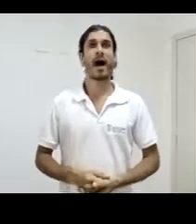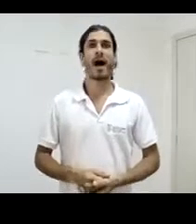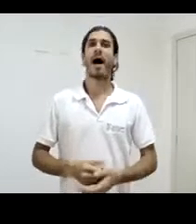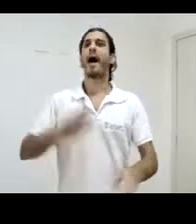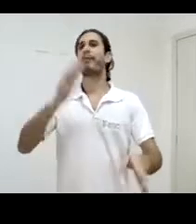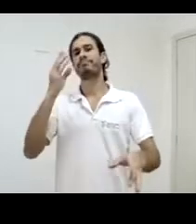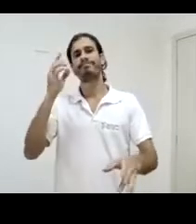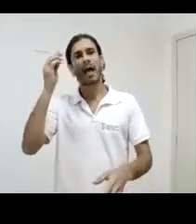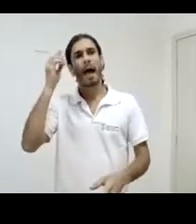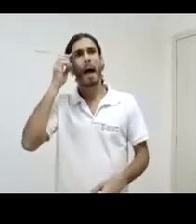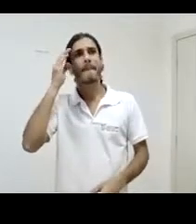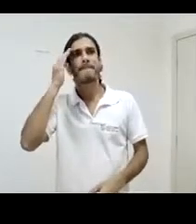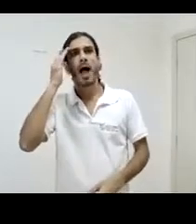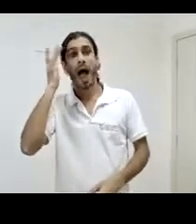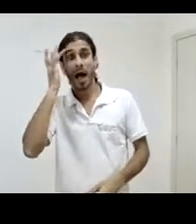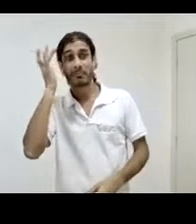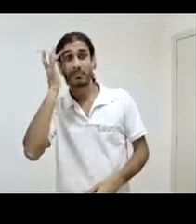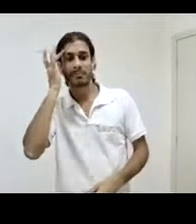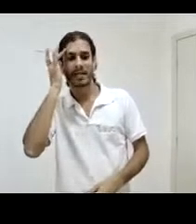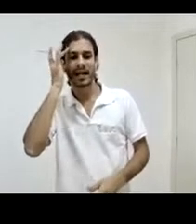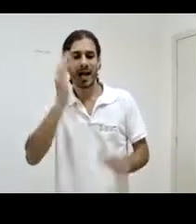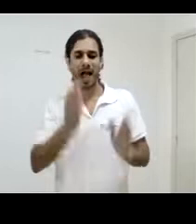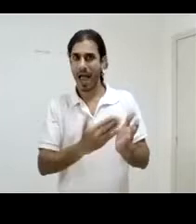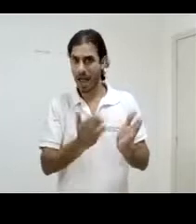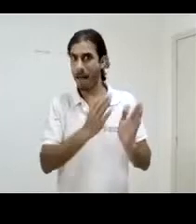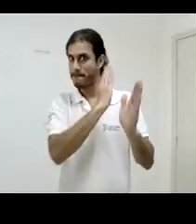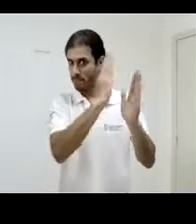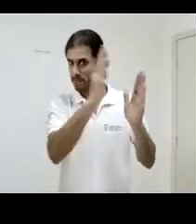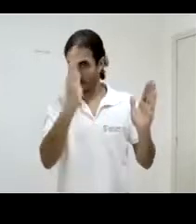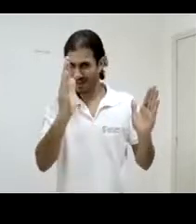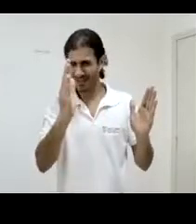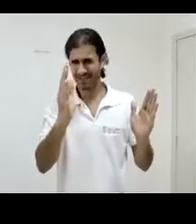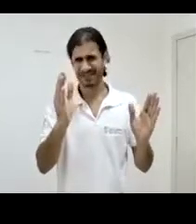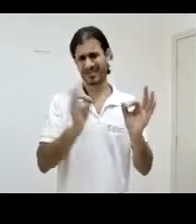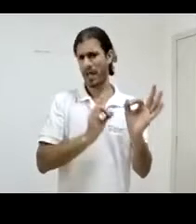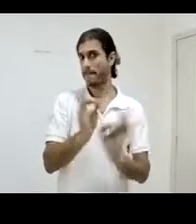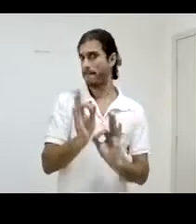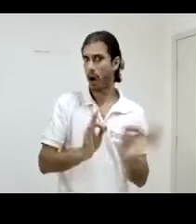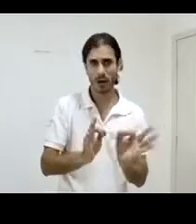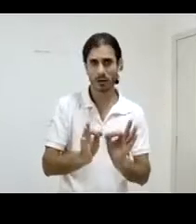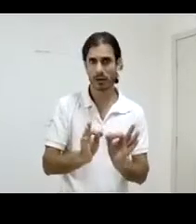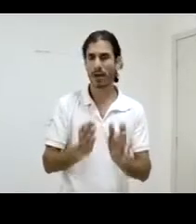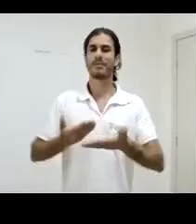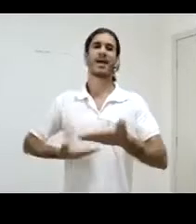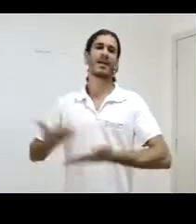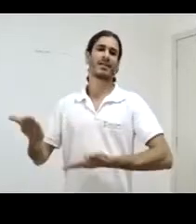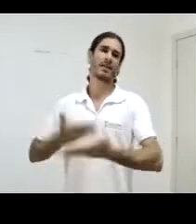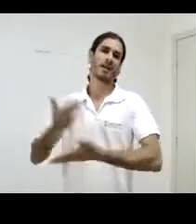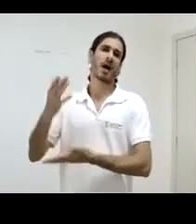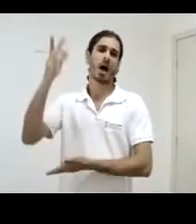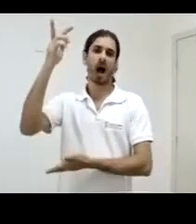as bibliotecas elas não estão preparadas para atender aos alunos com deficiência, tanto no que diz respeito aos